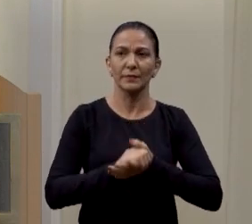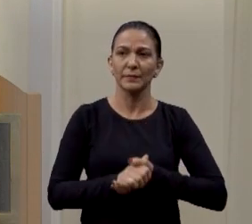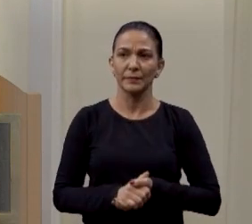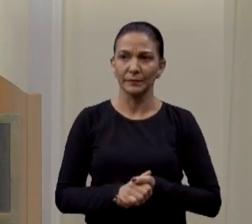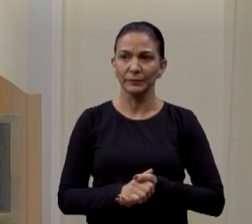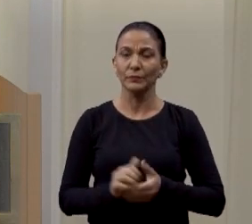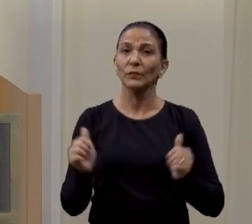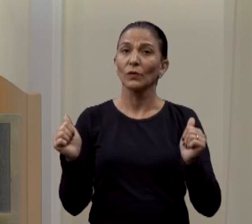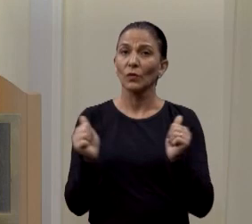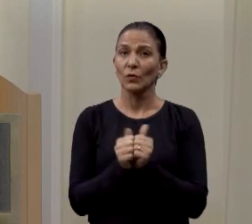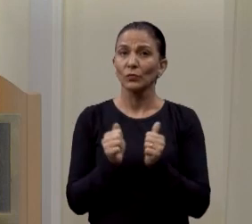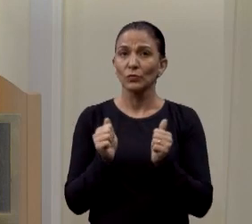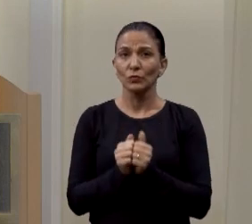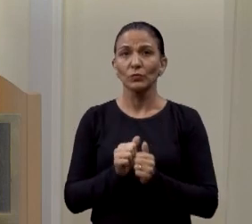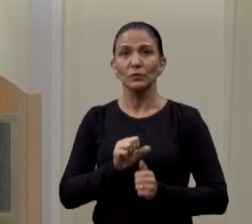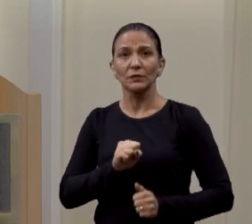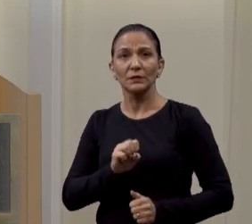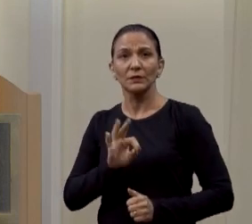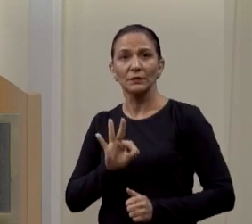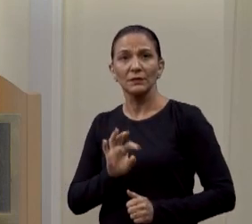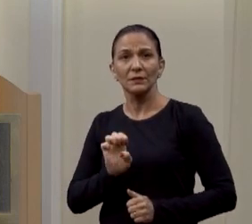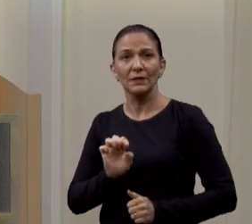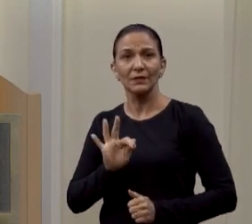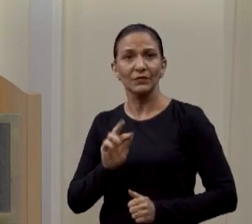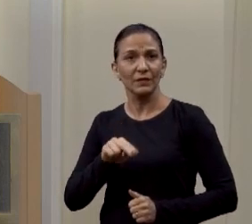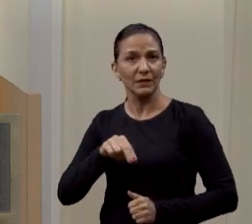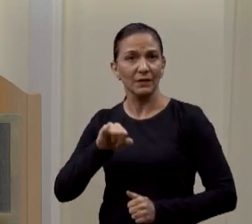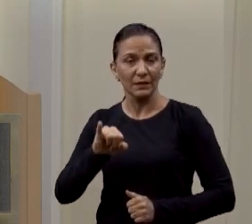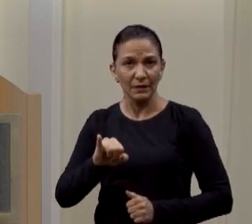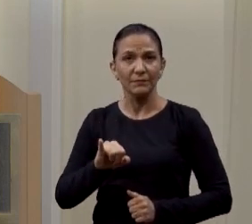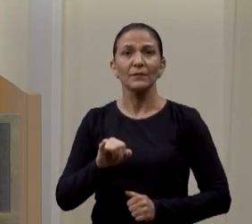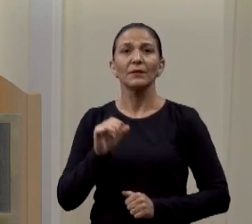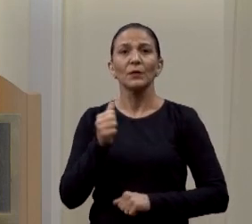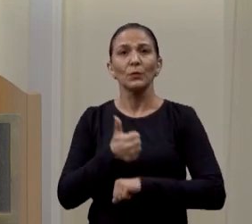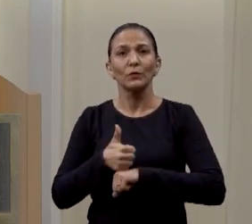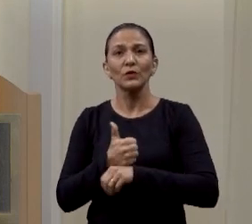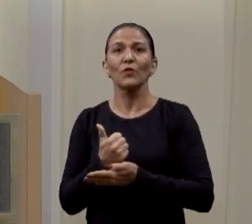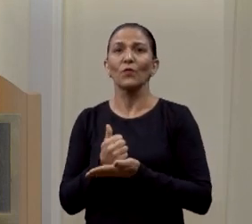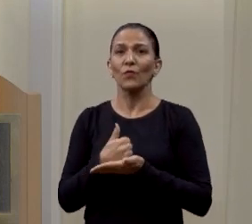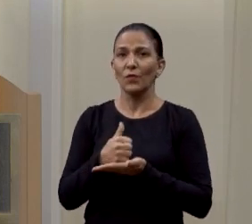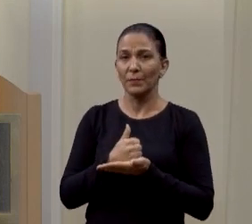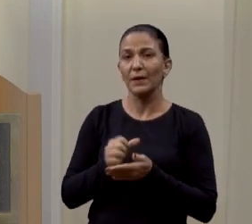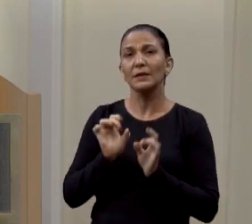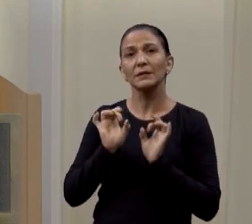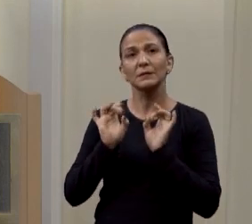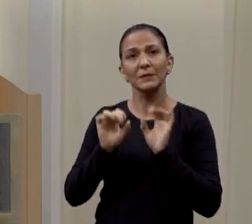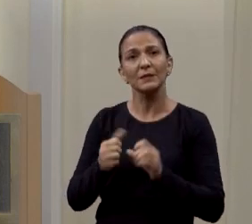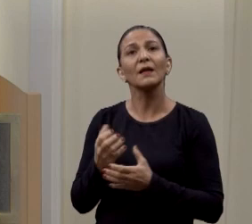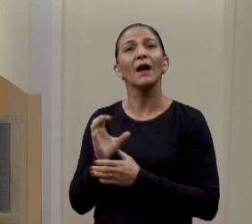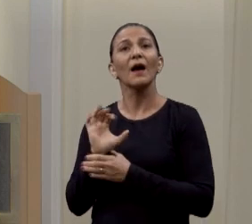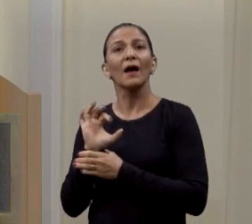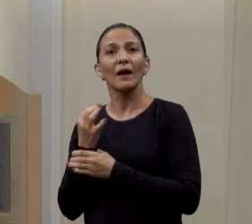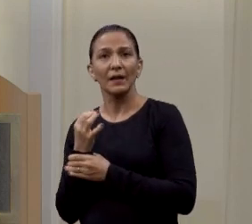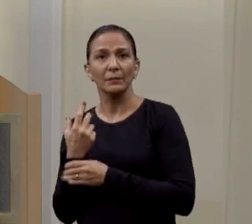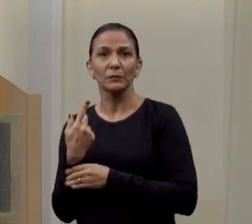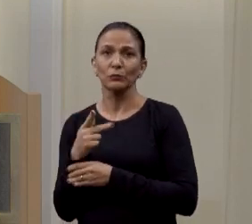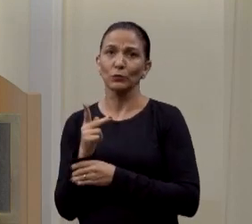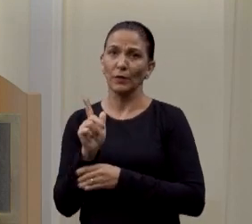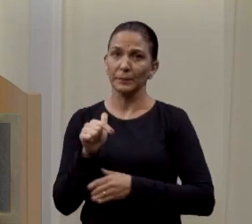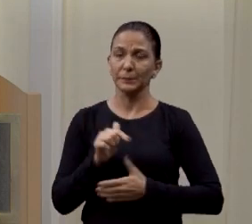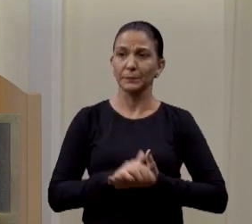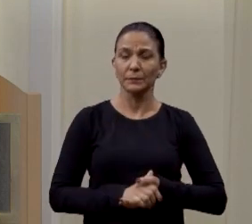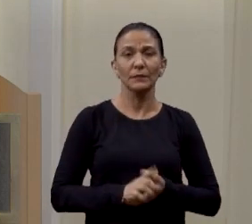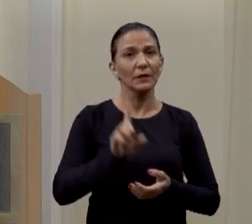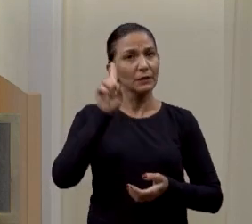com a querida Stephanie Ferrisi, que é farmacêutica e especialista em cannabis. E no dia 26,